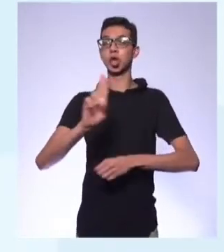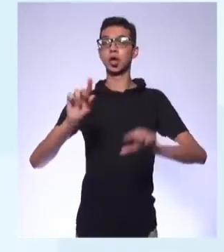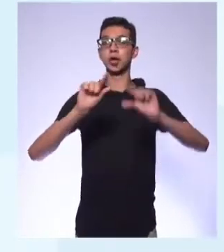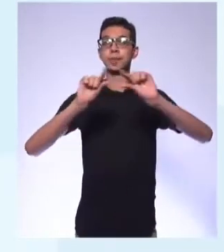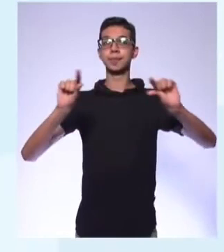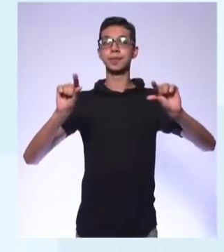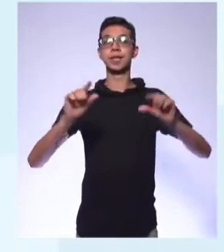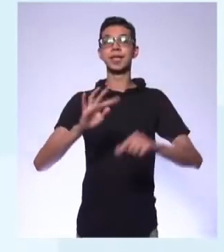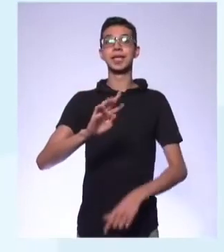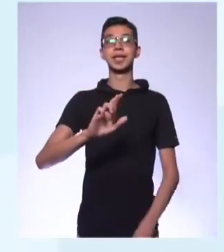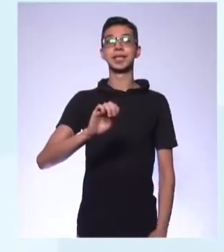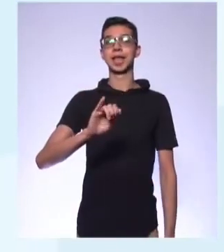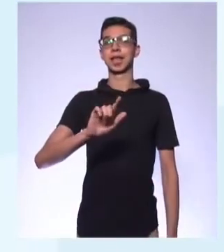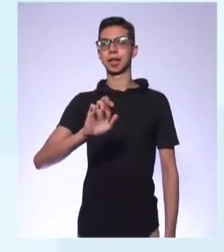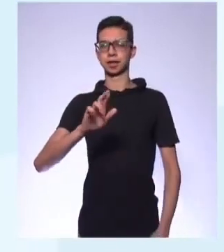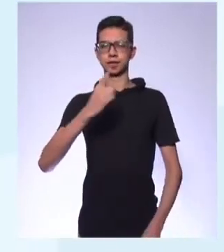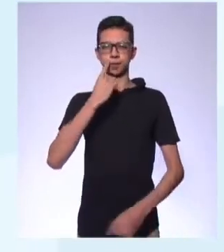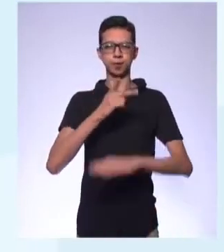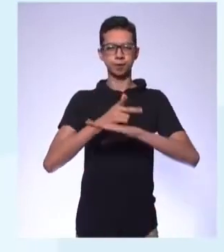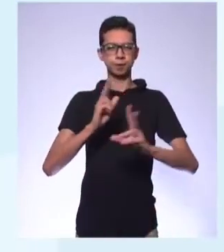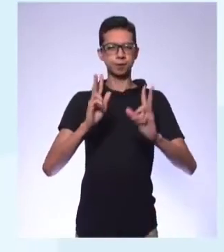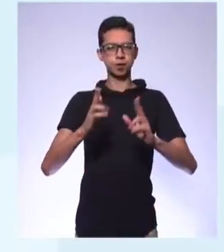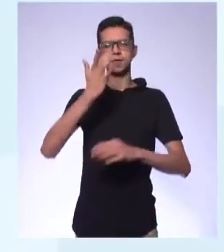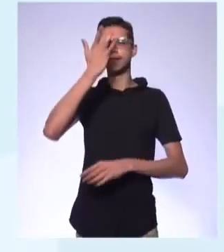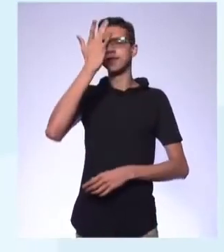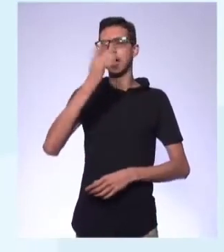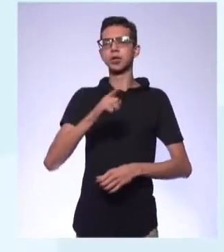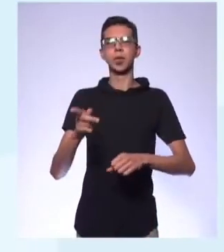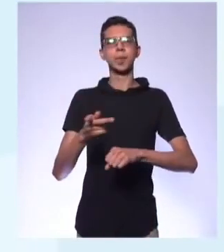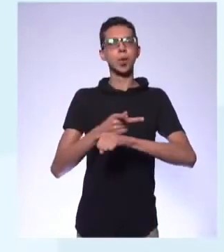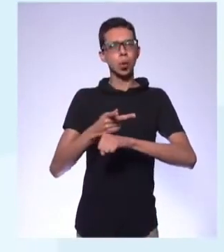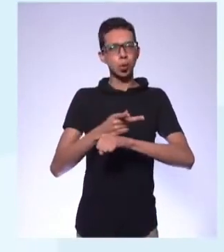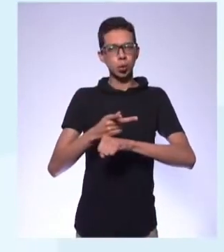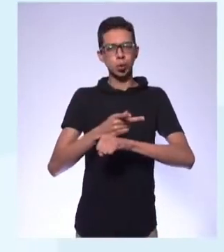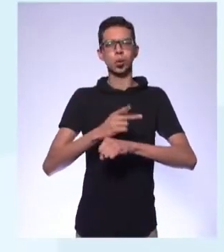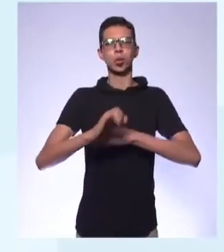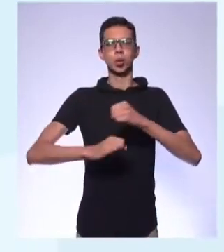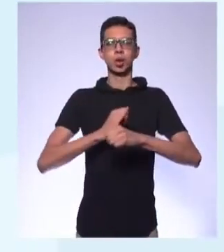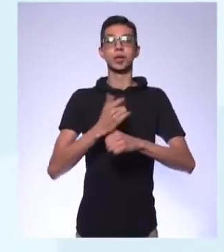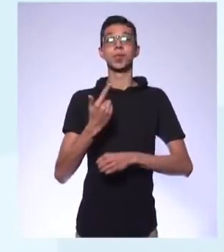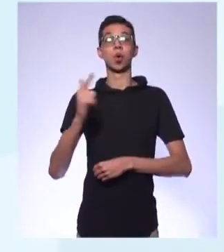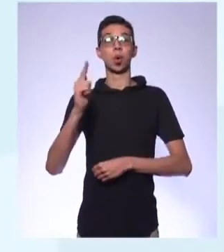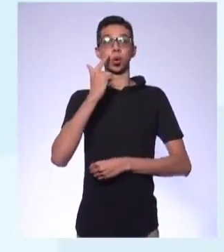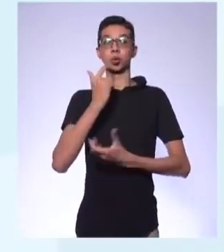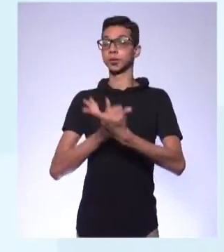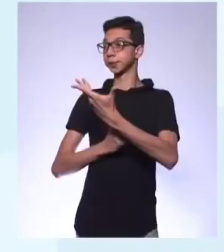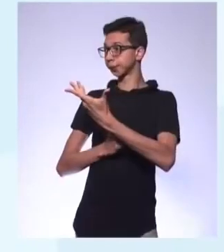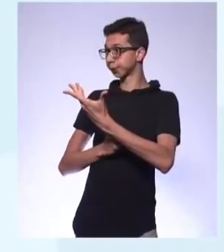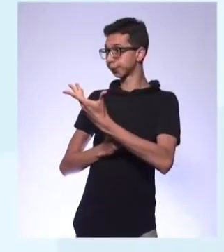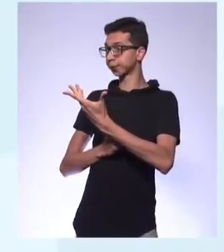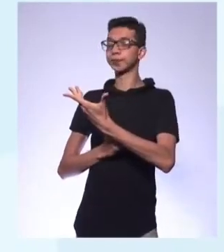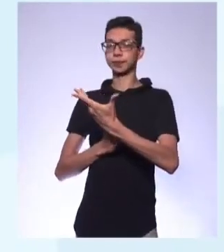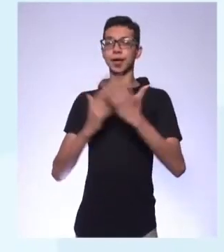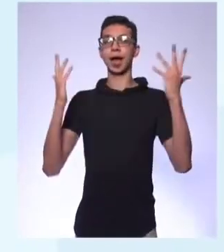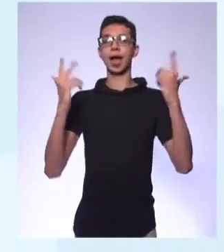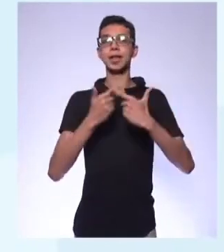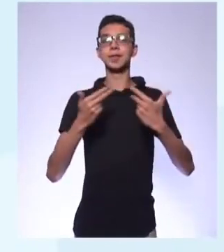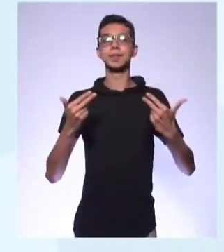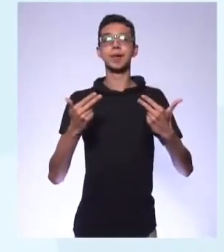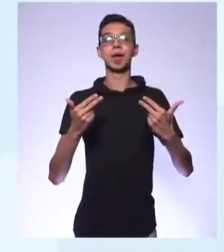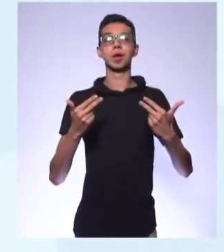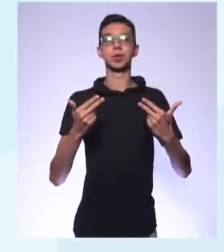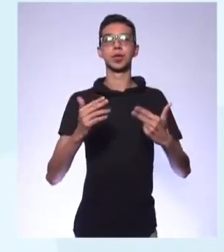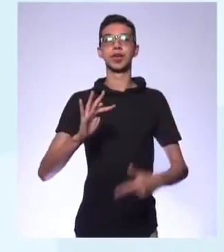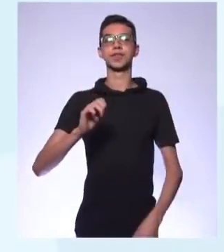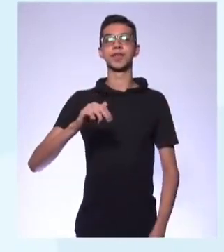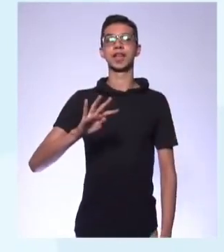para vocês assistirem. Então, vocês procuram na internet, é facinho. E um outro, que é trailer honesto. Animais Fantásticos e